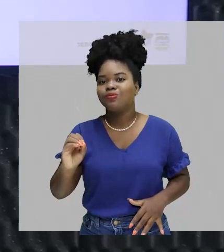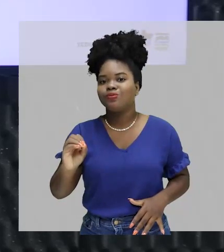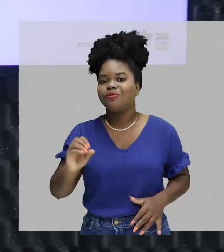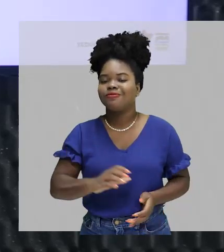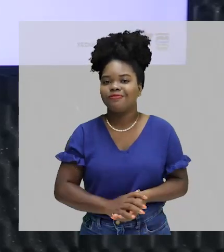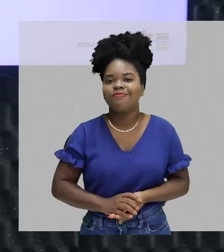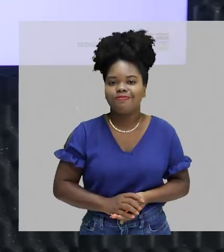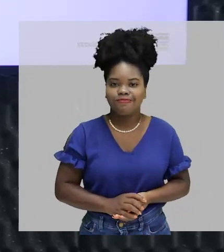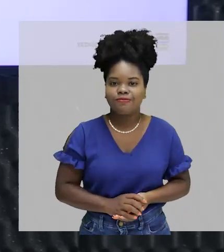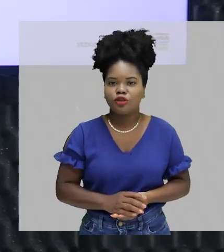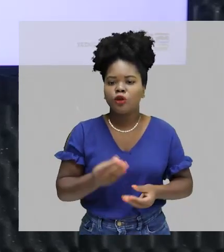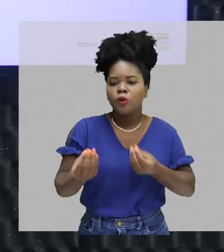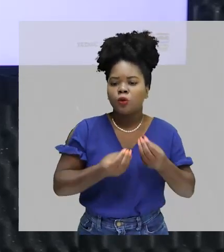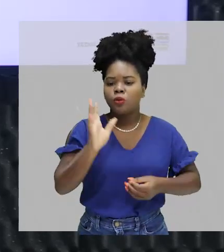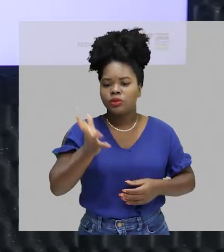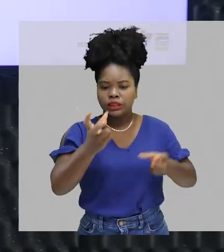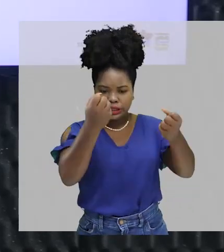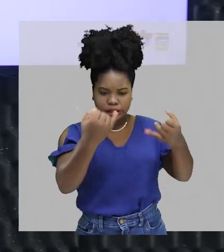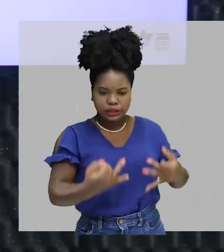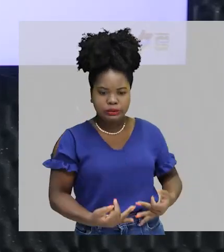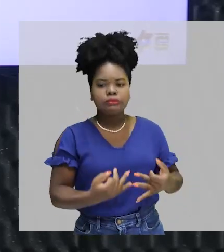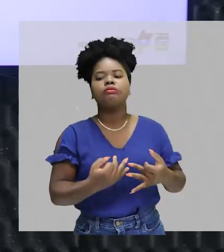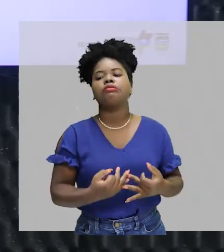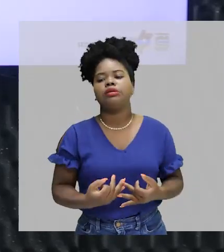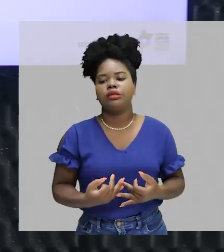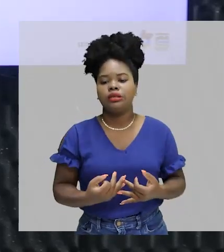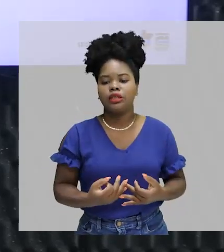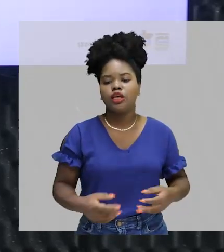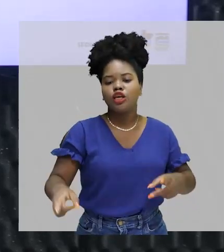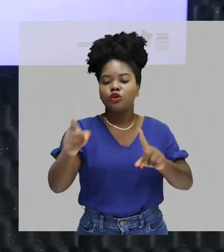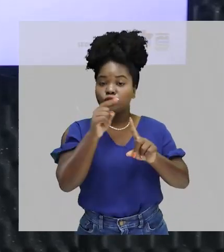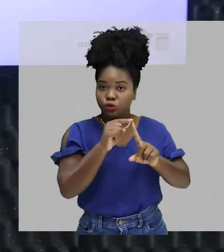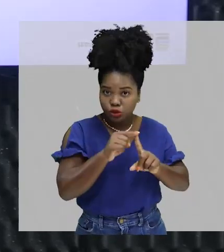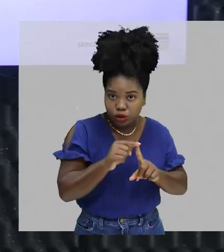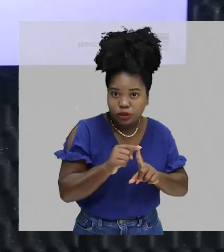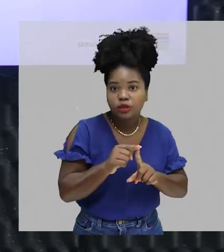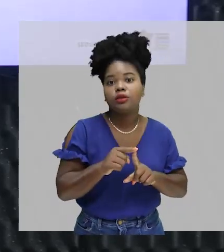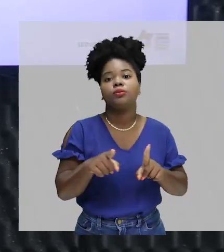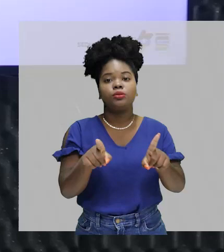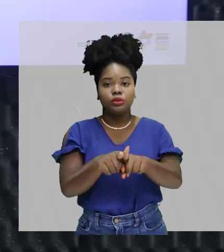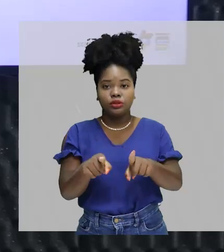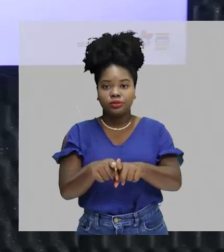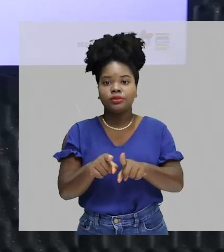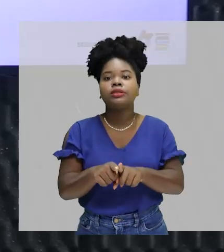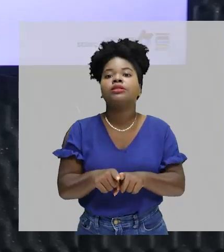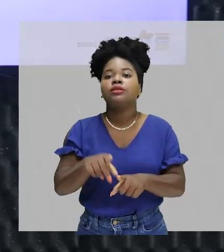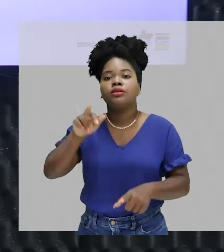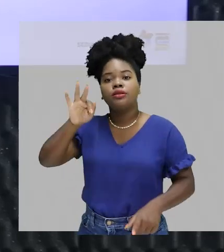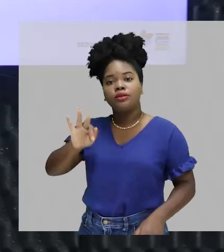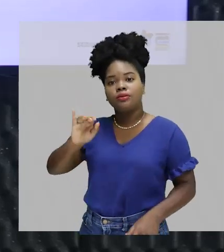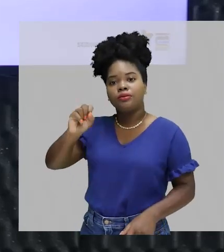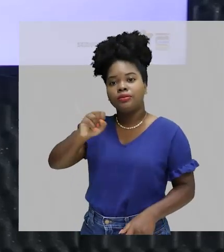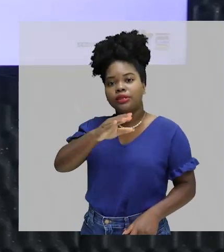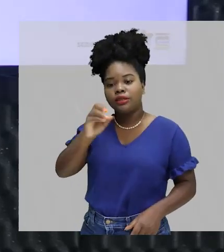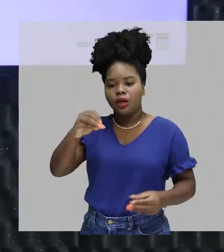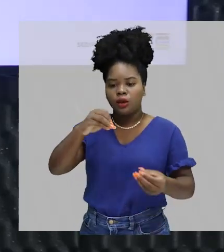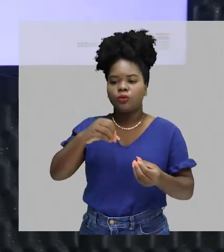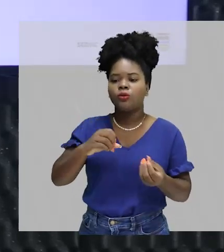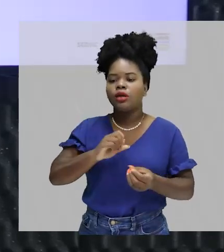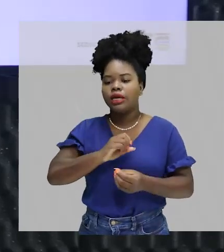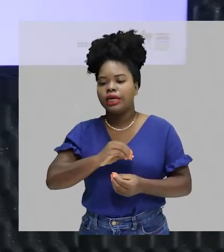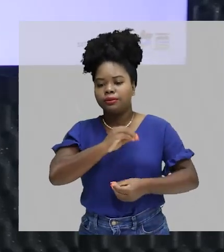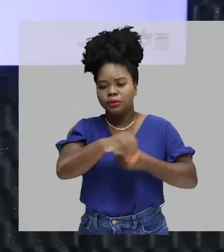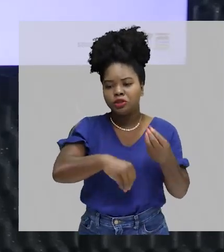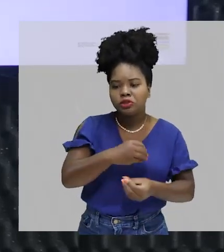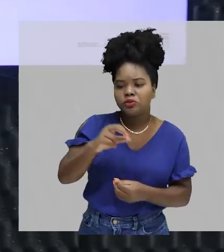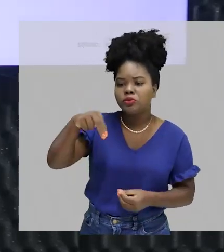radioatividade. Bom, já trabalhamos aqui tópicos como os tipos de radiação, fissão nuclear, os reatores nucleares,